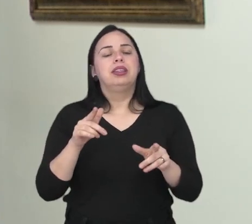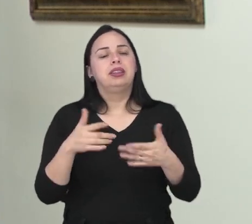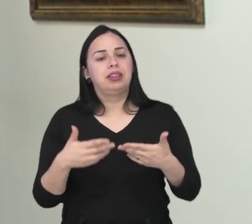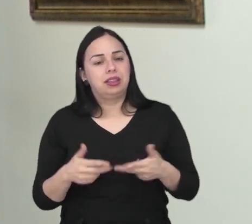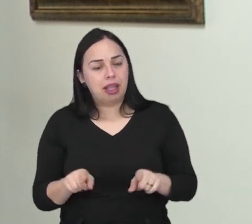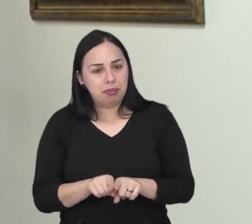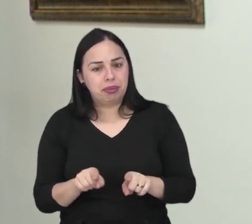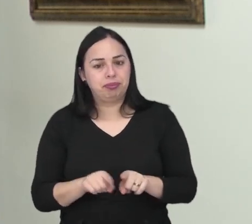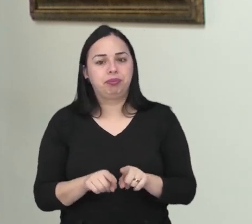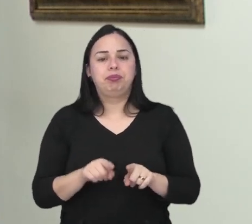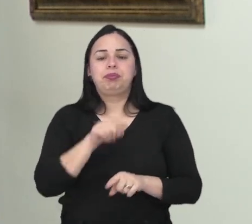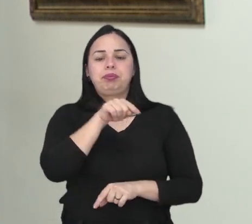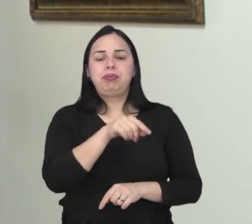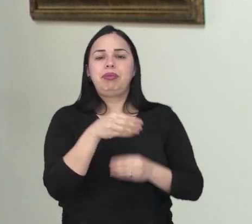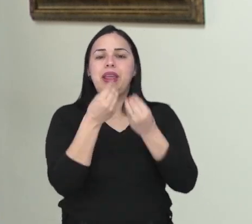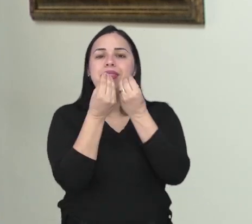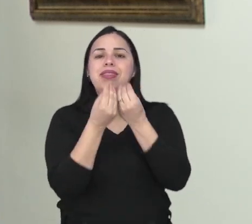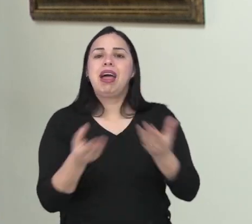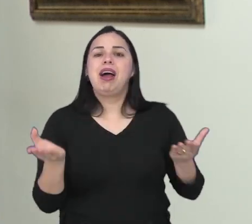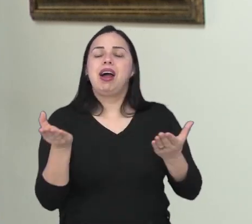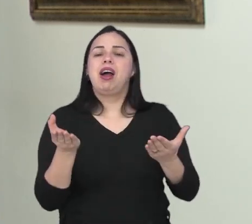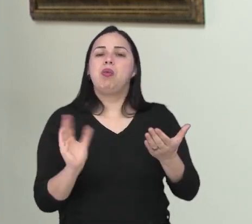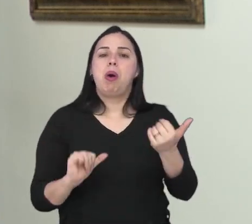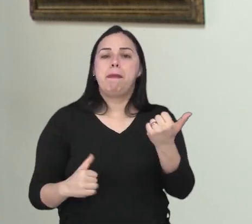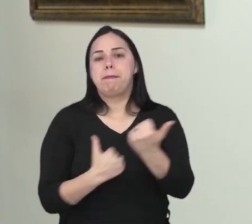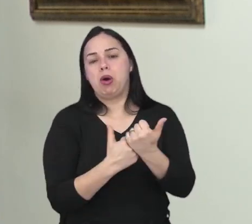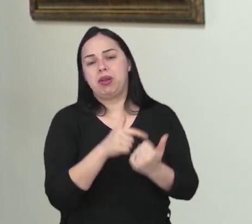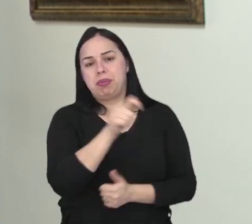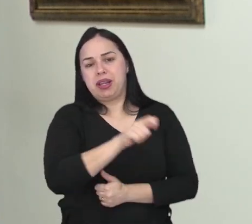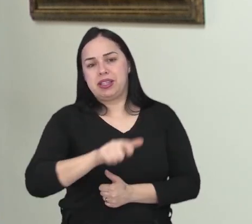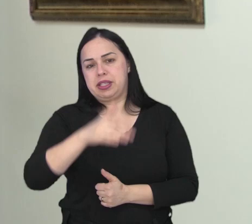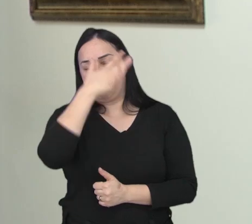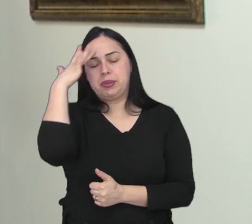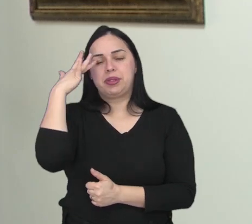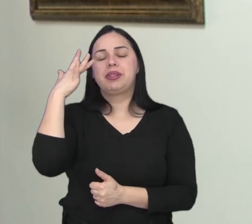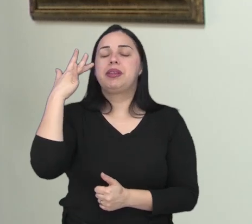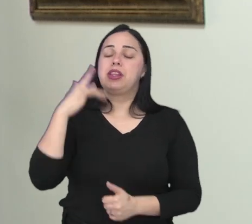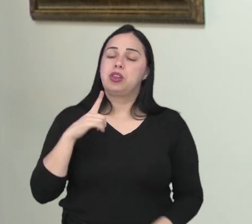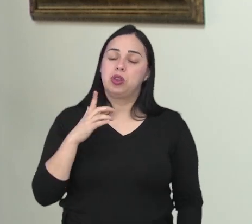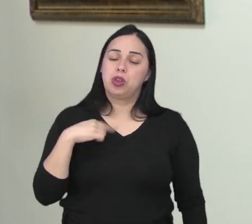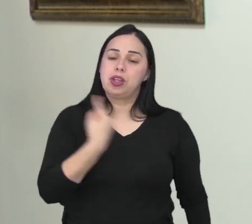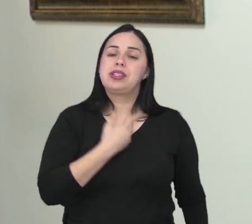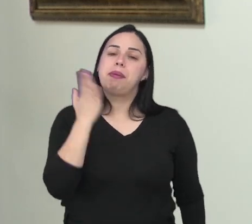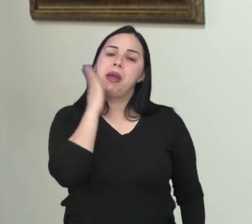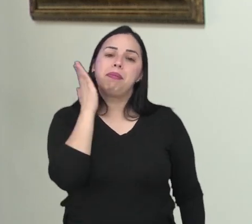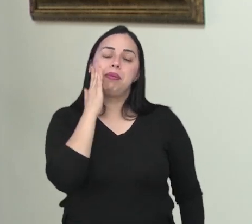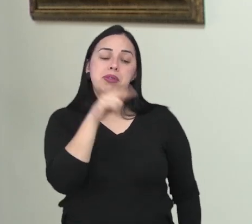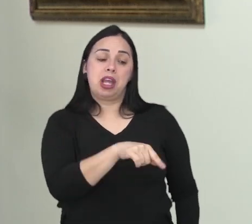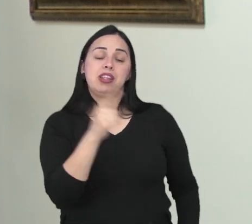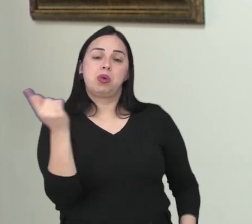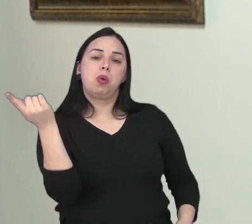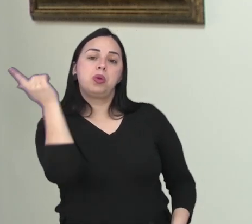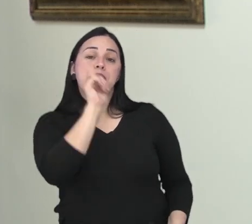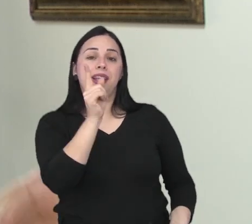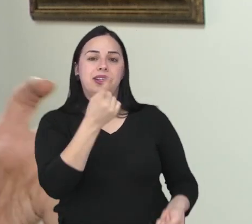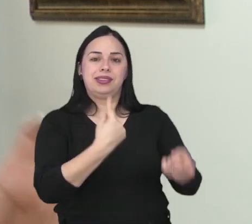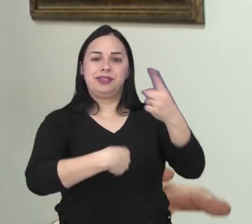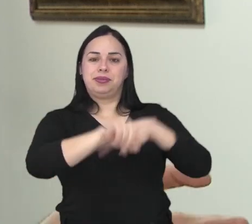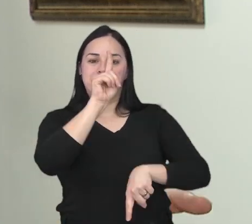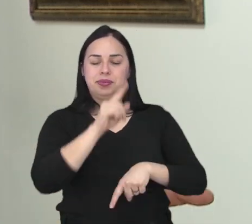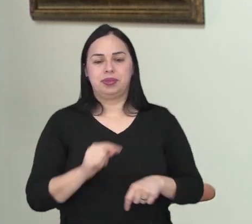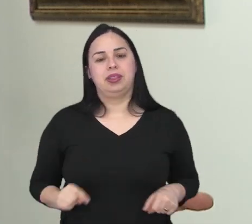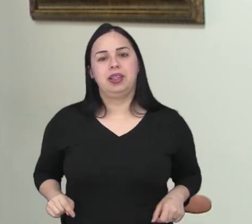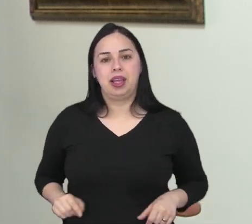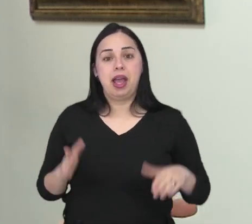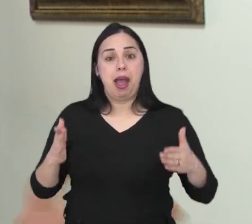qualquer situação, né? Então, a estrutura, deixar uma estrutura mais adequada, mais forte para essas pessoas, a gente sabe que eles têm